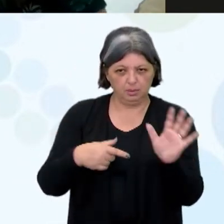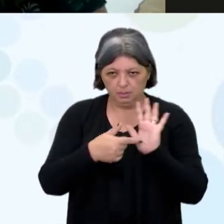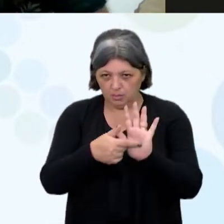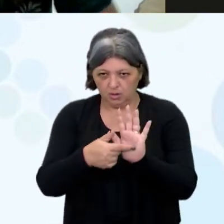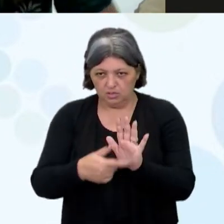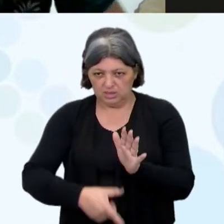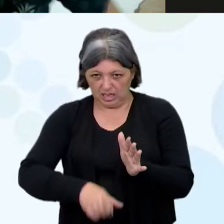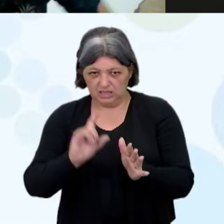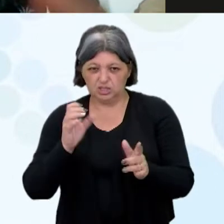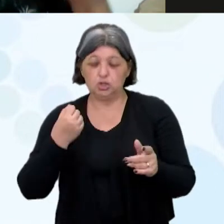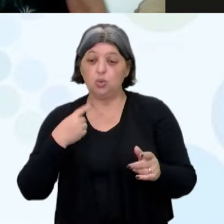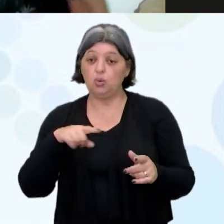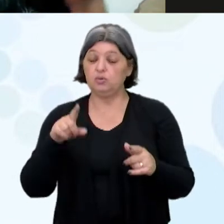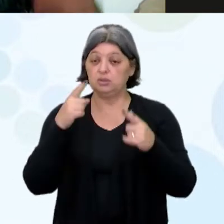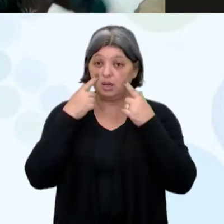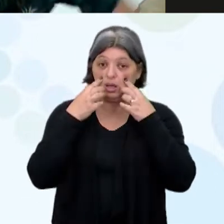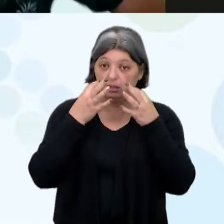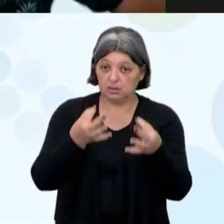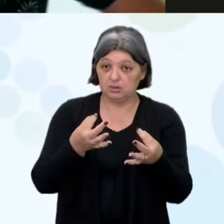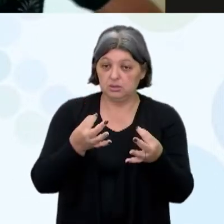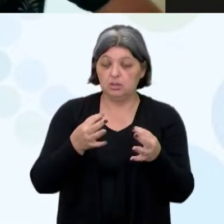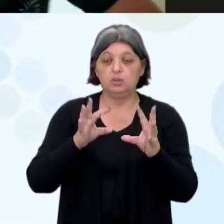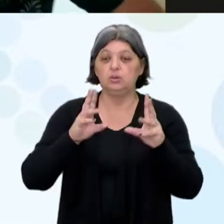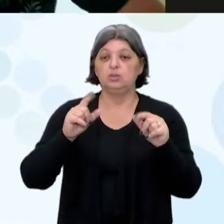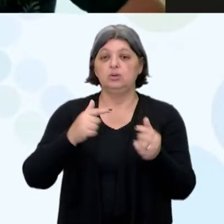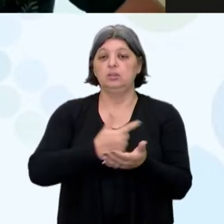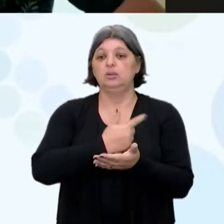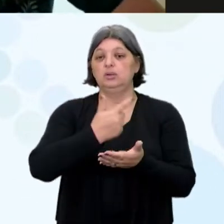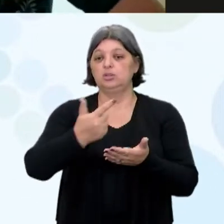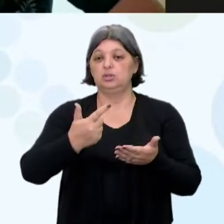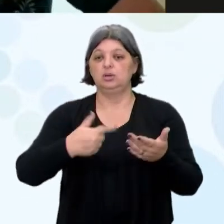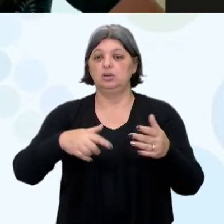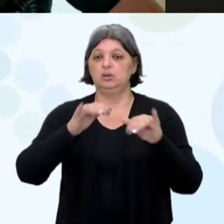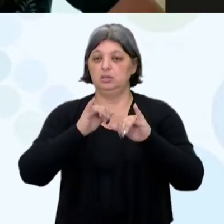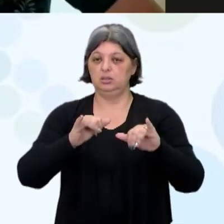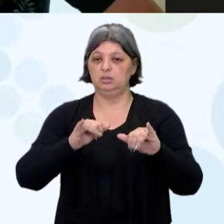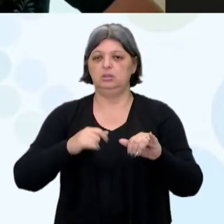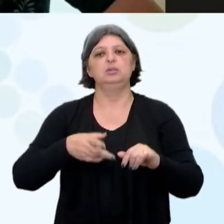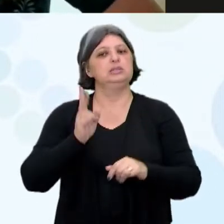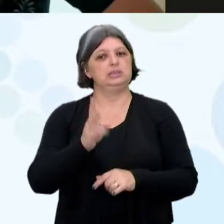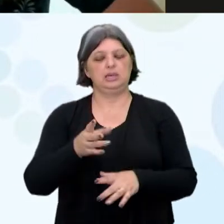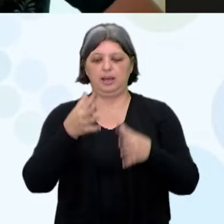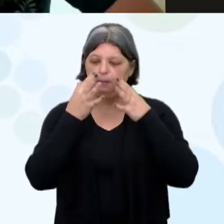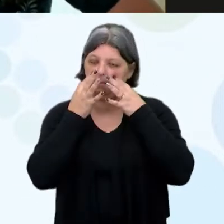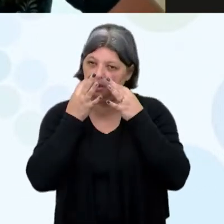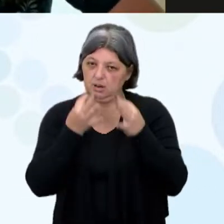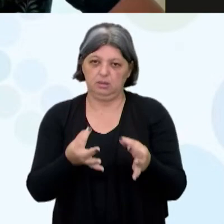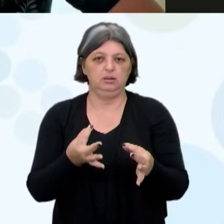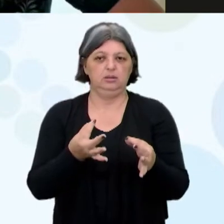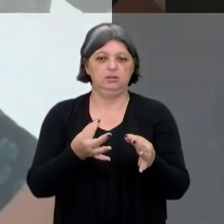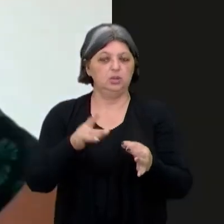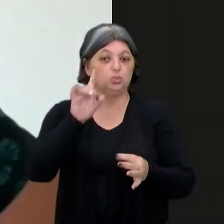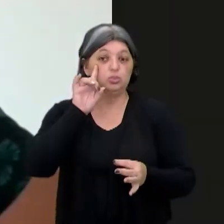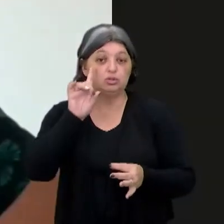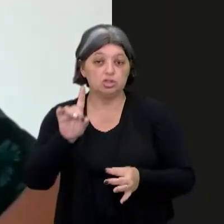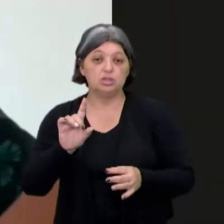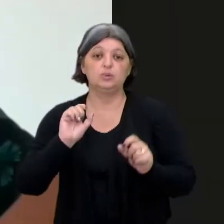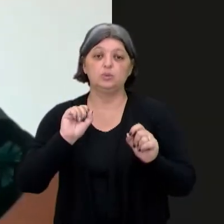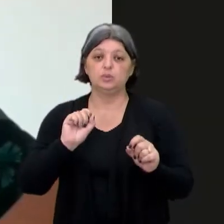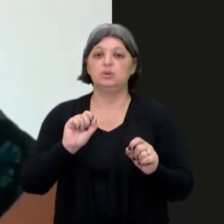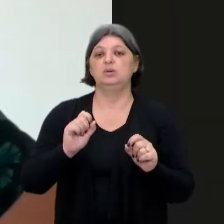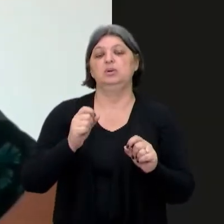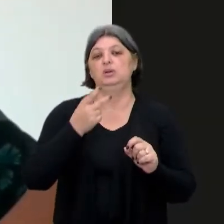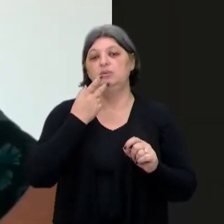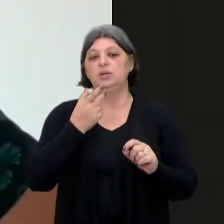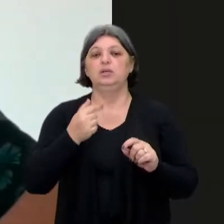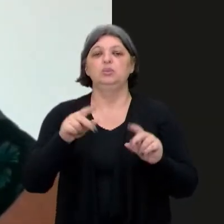que tem que ficar antenado ali o que tem se falado? Eu fico antenado no que está acontecendo no dia e no que está se falando, dou